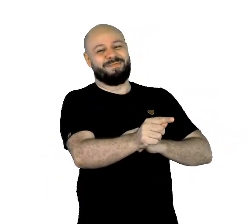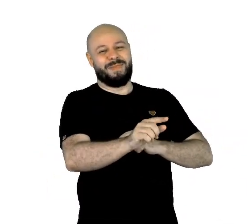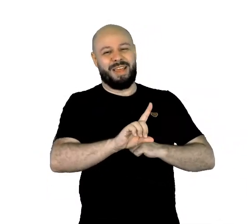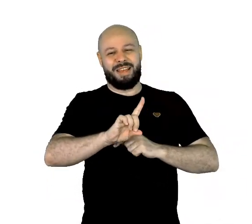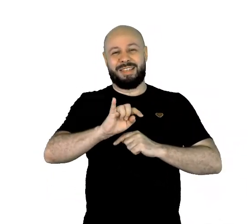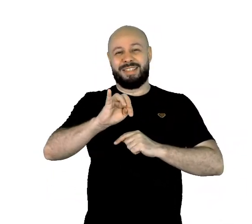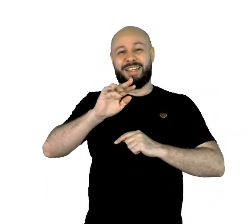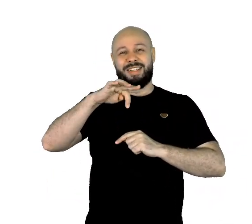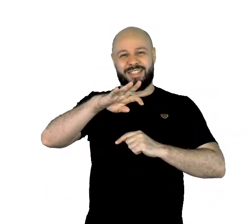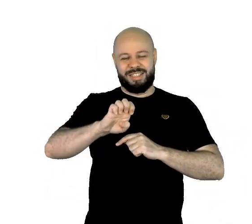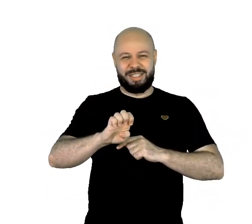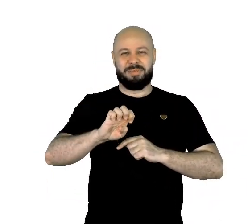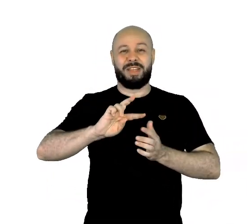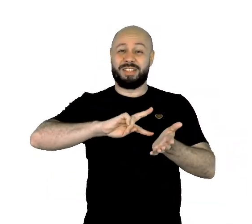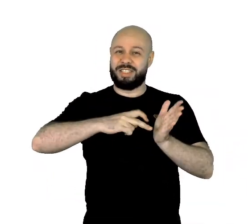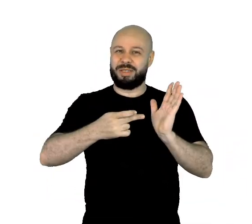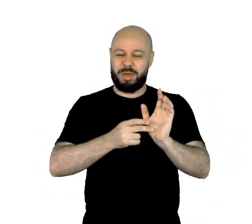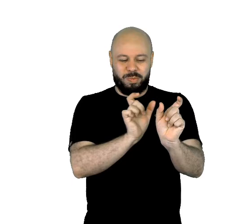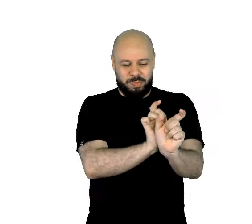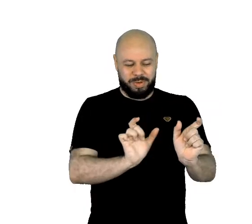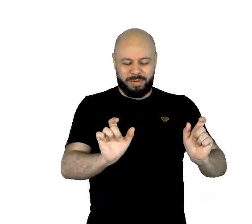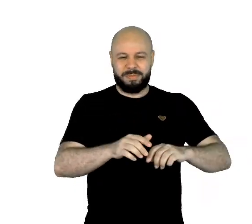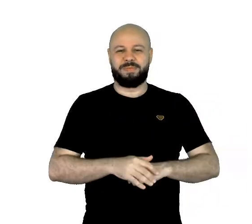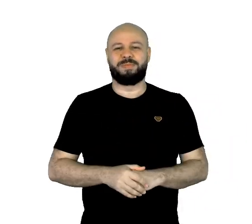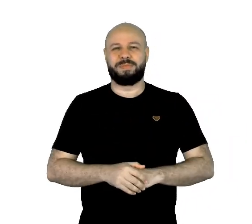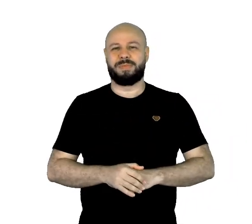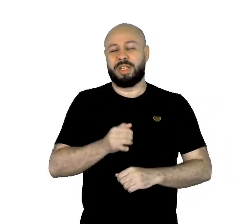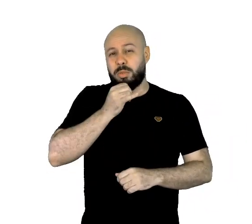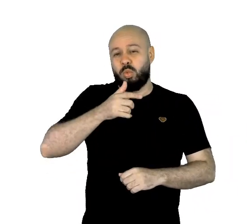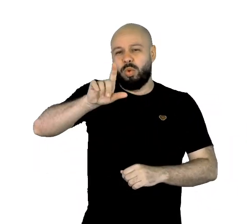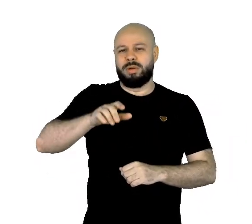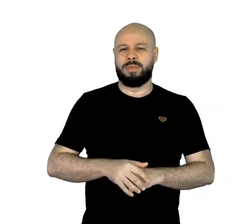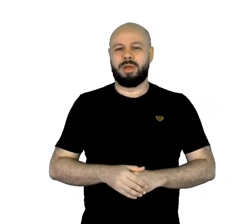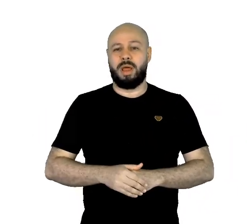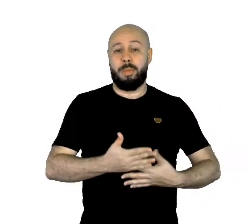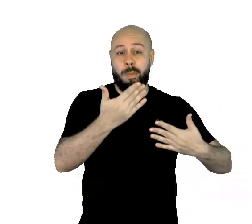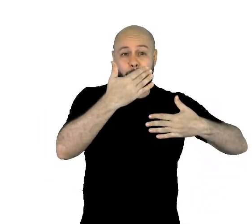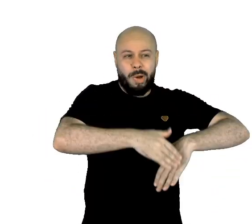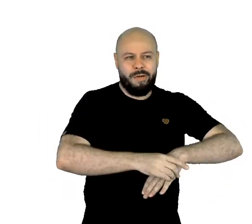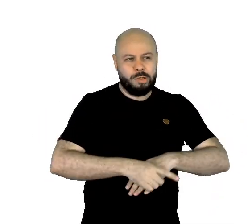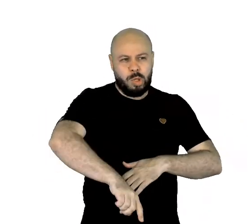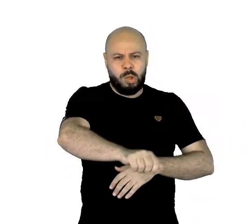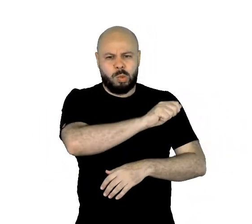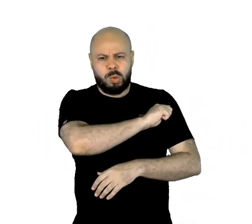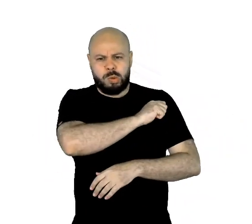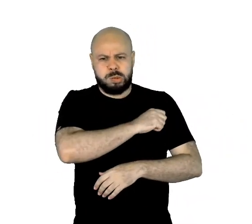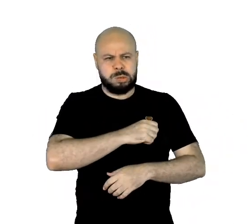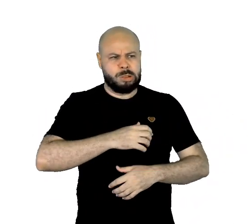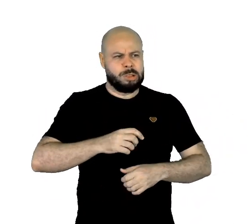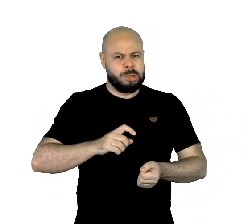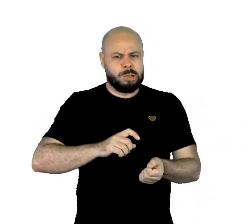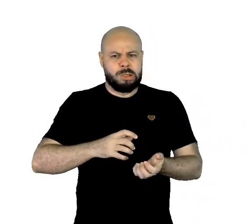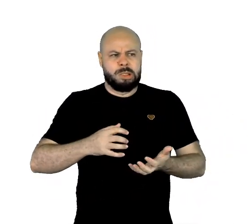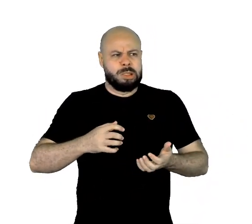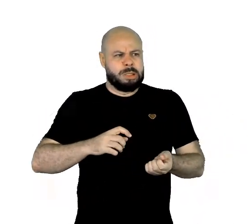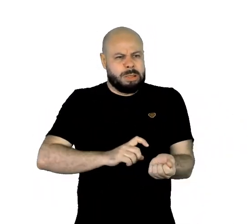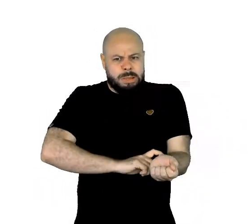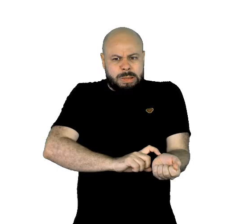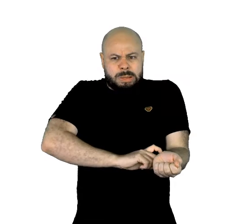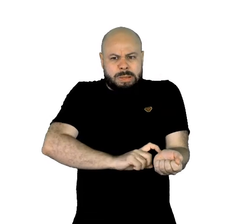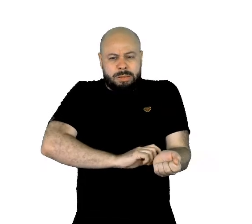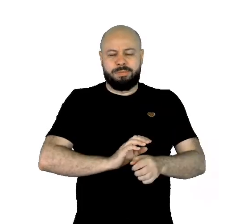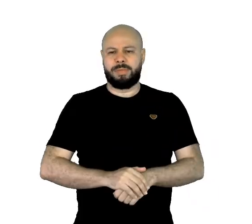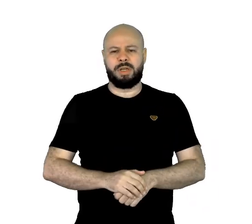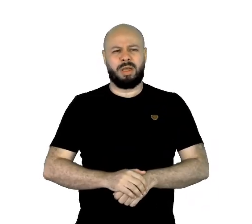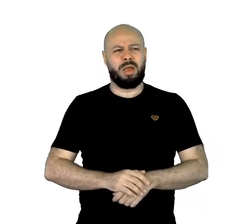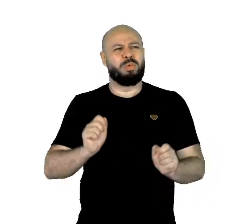distante são sinônimos. Mais um exemplo. A prova deixou os alunos nervosos. Que sinônimo